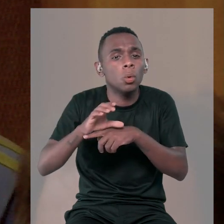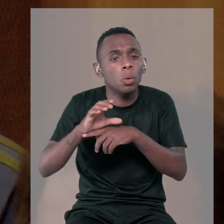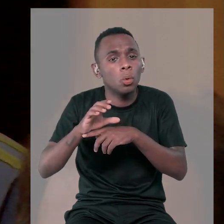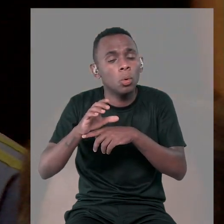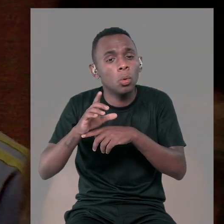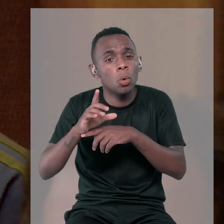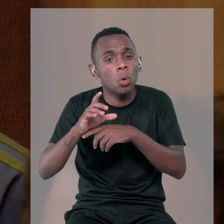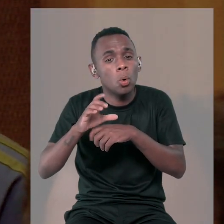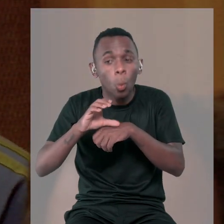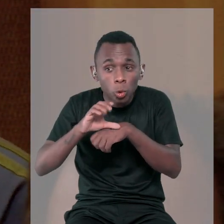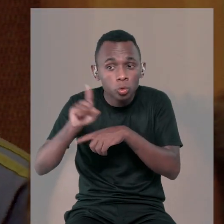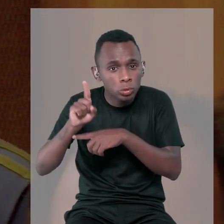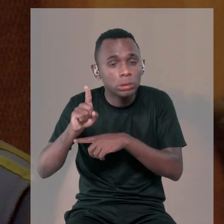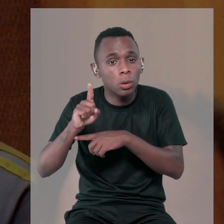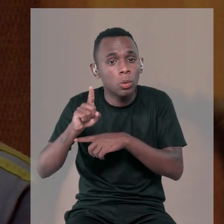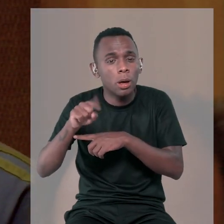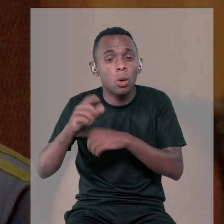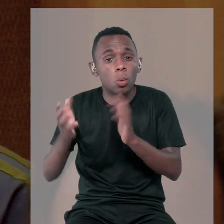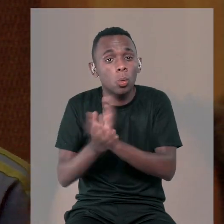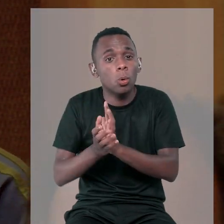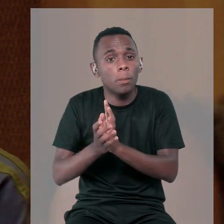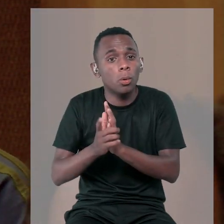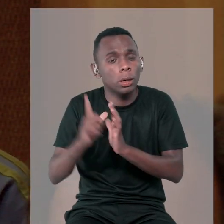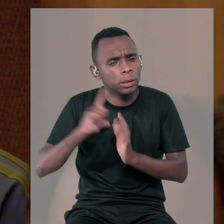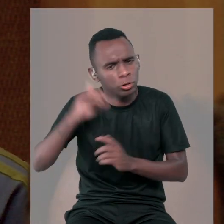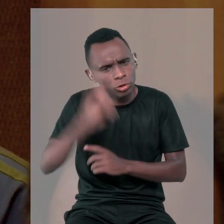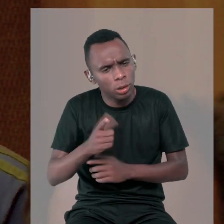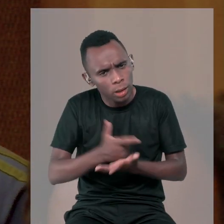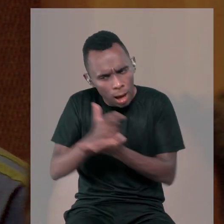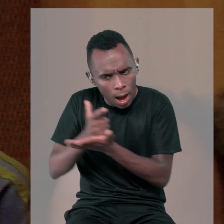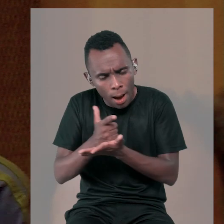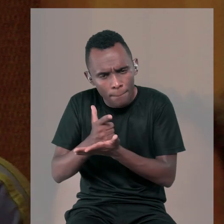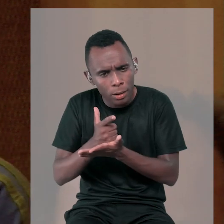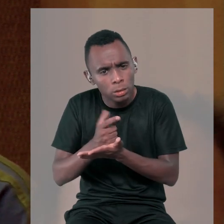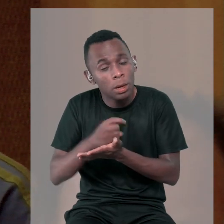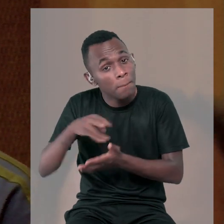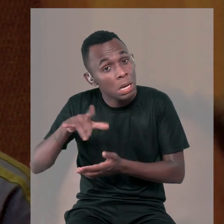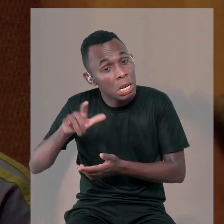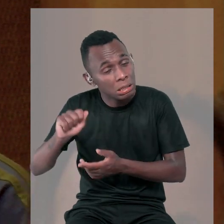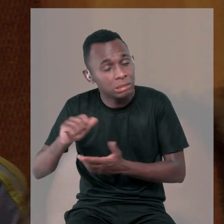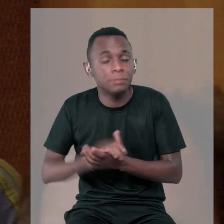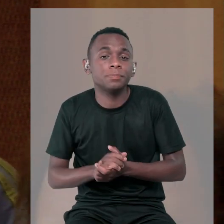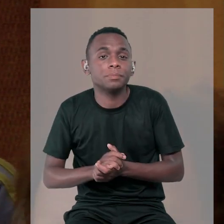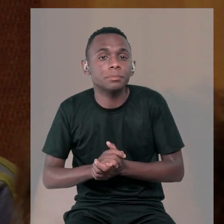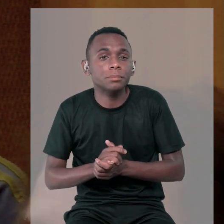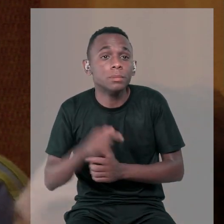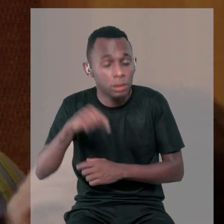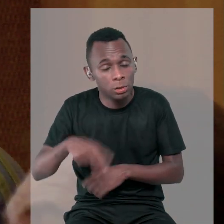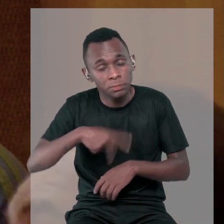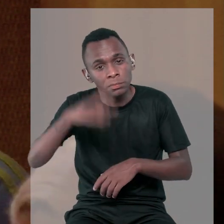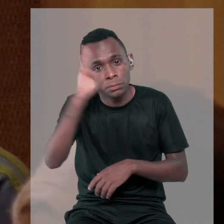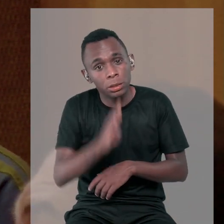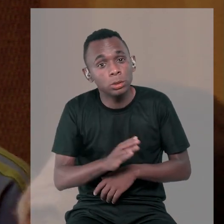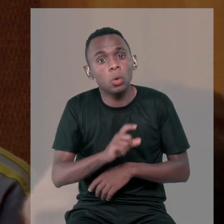de cidadãos que tem direito a armas. Sim. Né? E a gente usa aqui no Brasil milícia com outro sentido também, né?